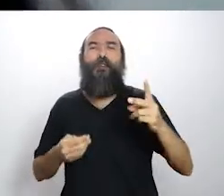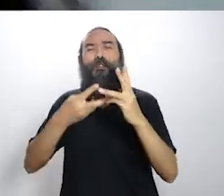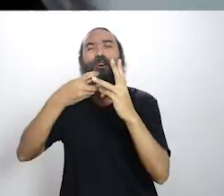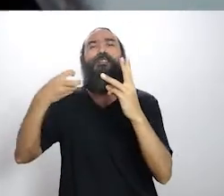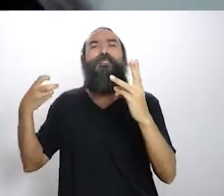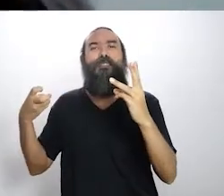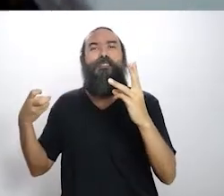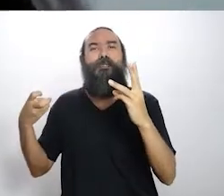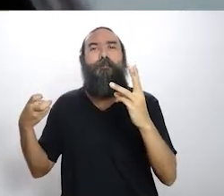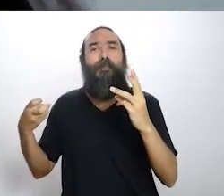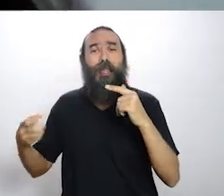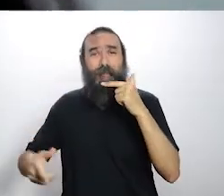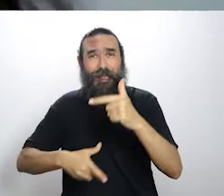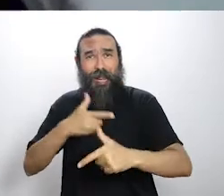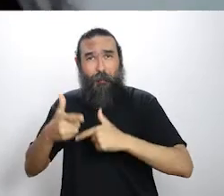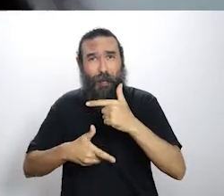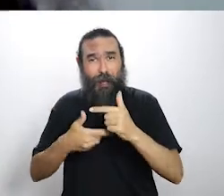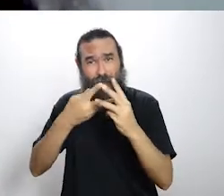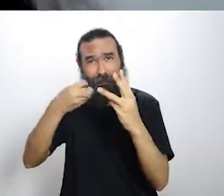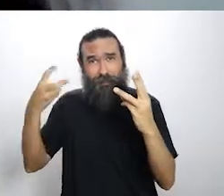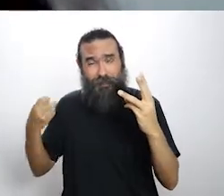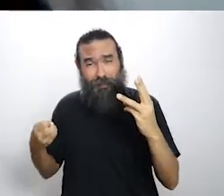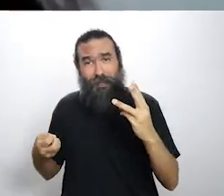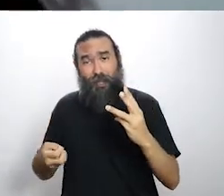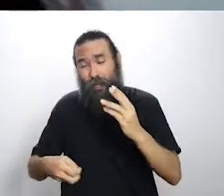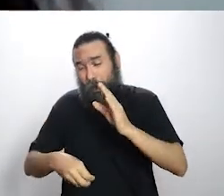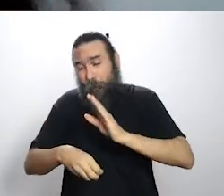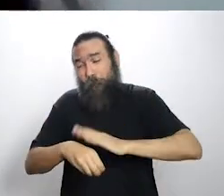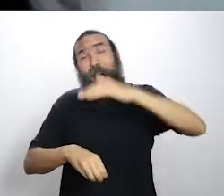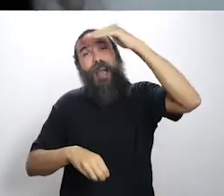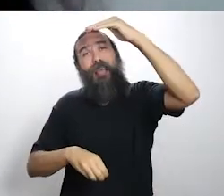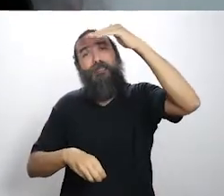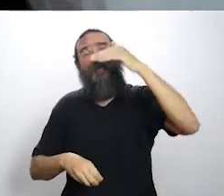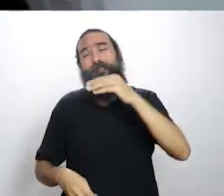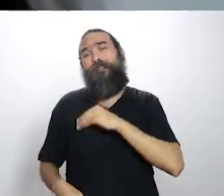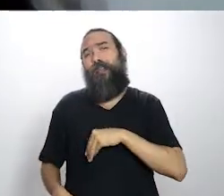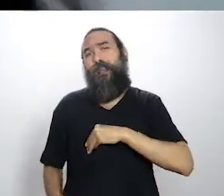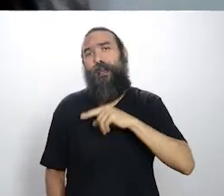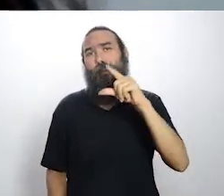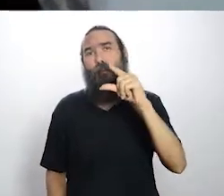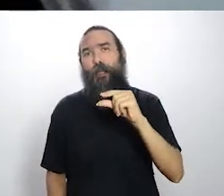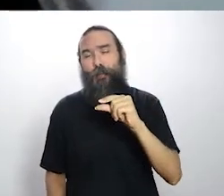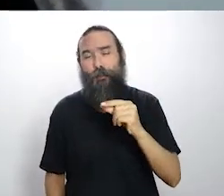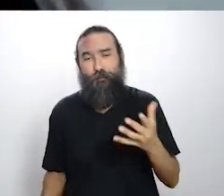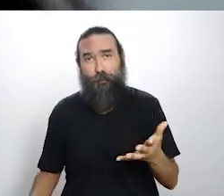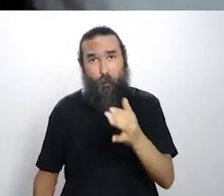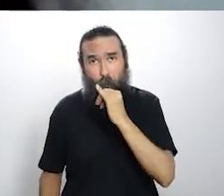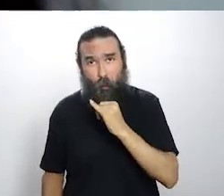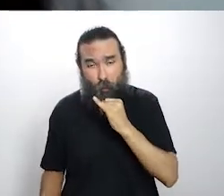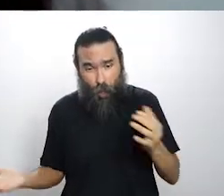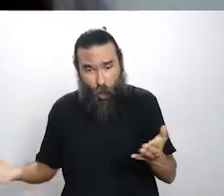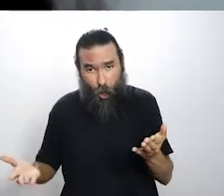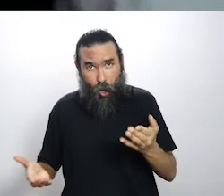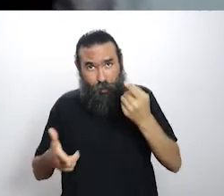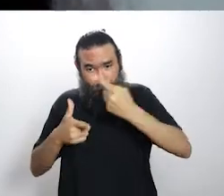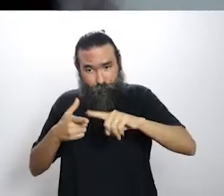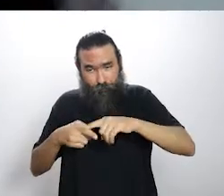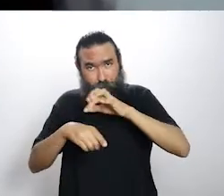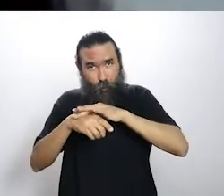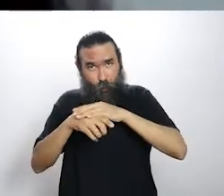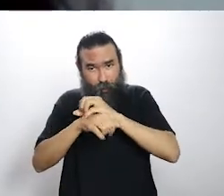e a exigência para o trabalho deles é muito maior. Agora, por exemplo, na pandemia, muitos